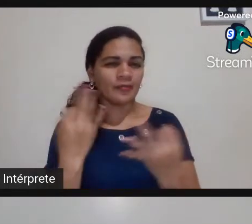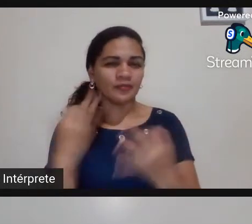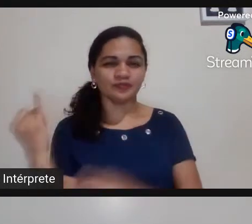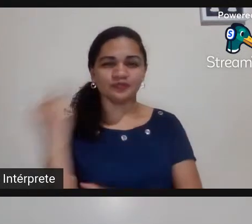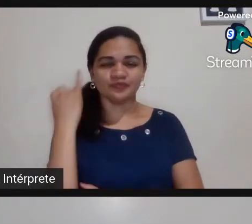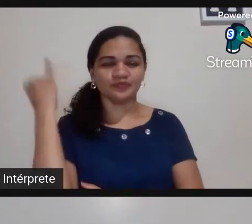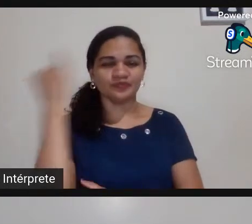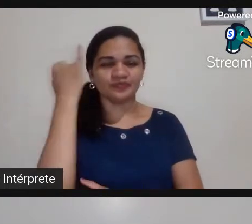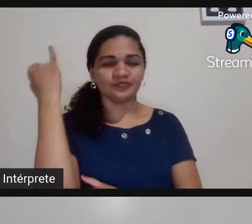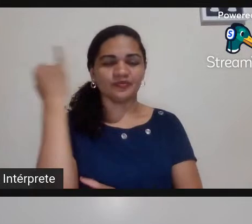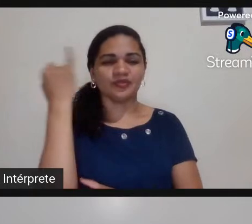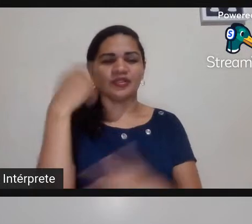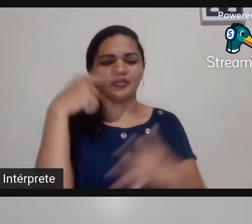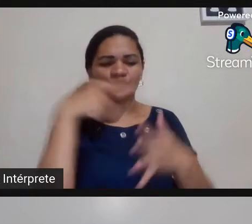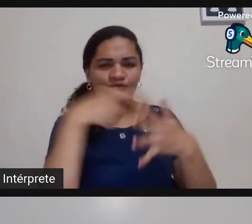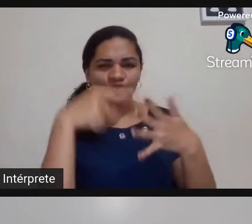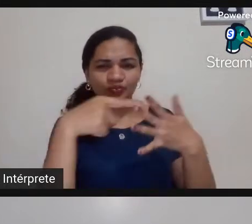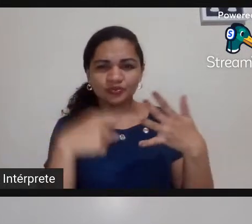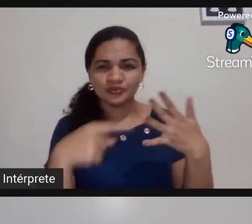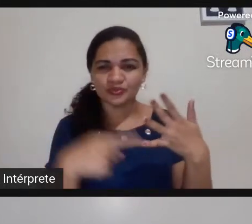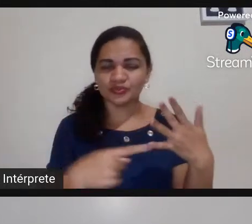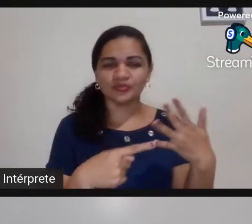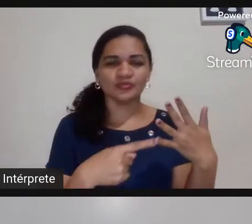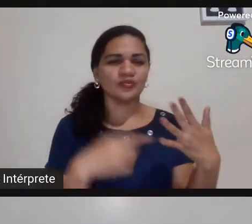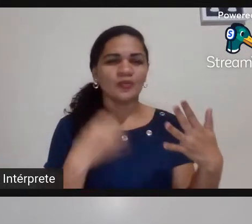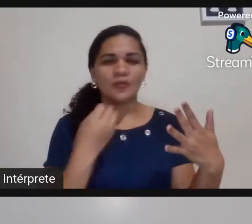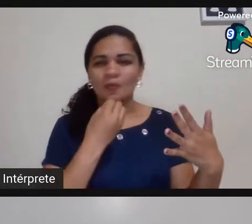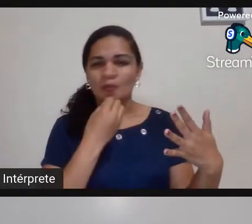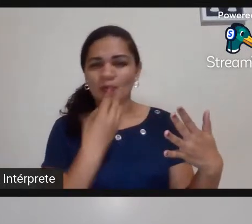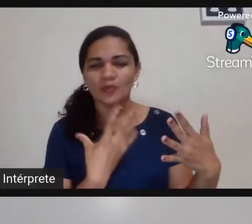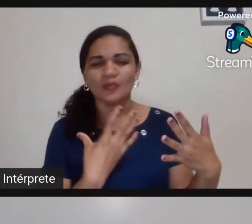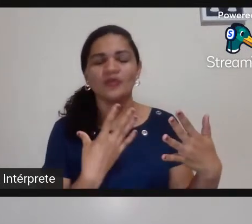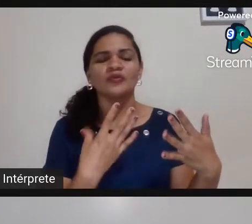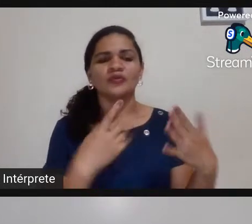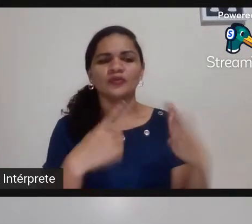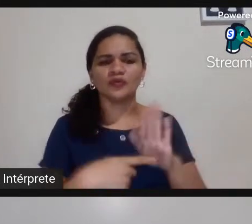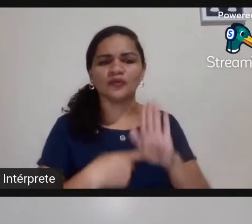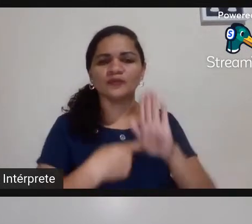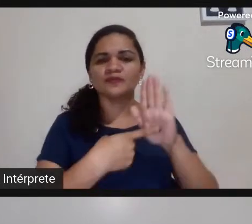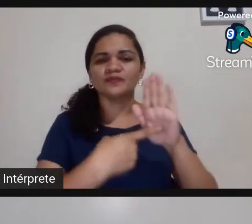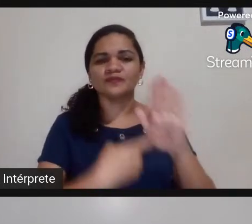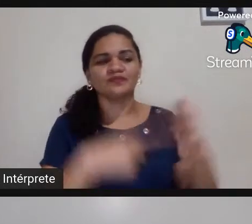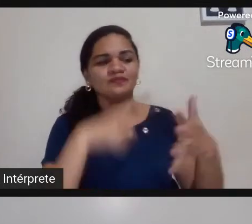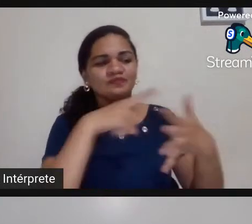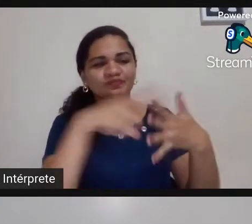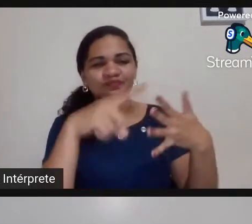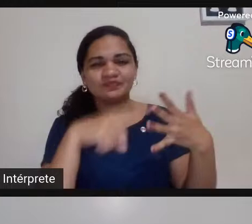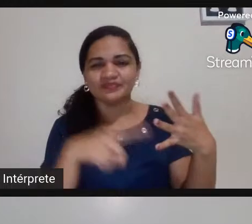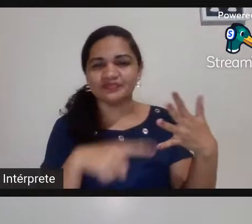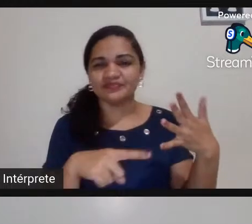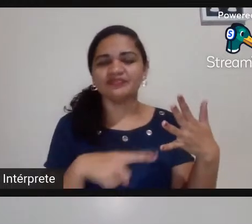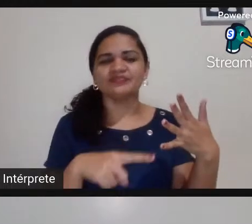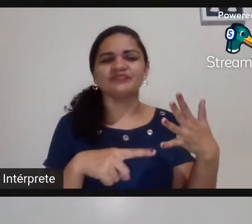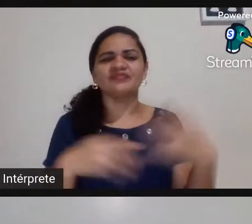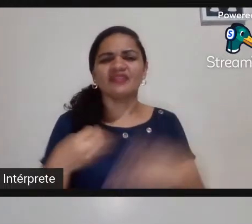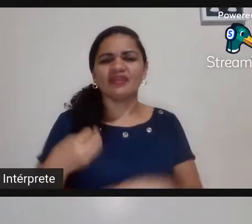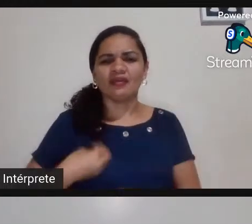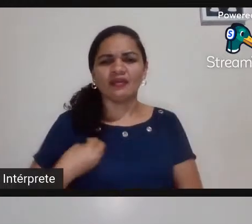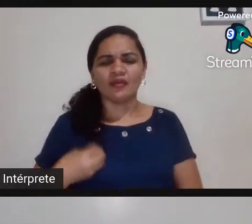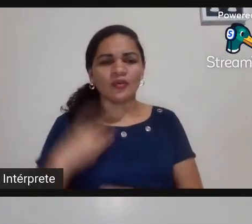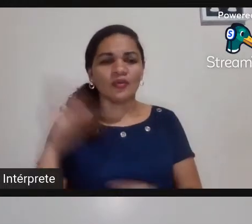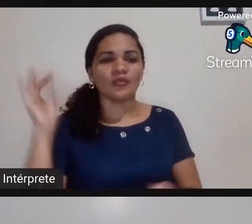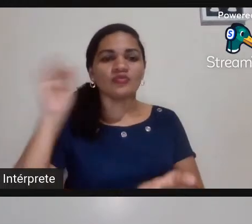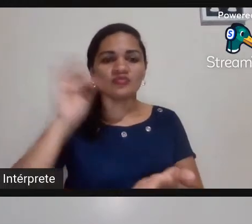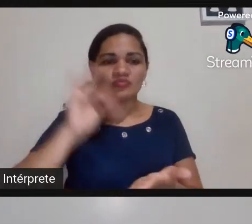algumas categorias as teóricas mas traz Filmes né para ilustrar e tornar mais vivencial era o